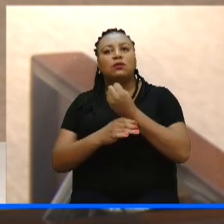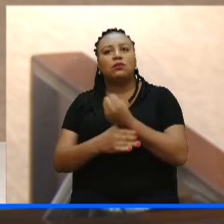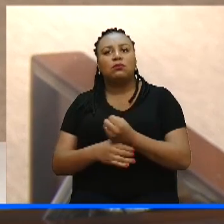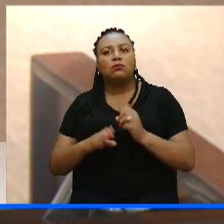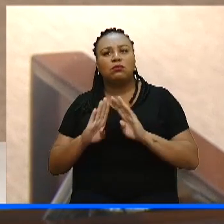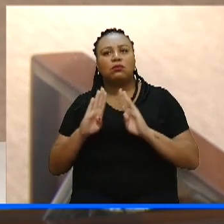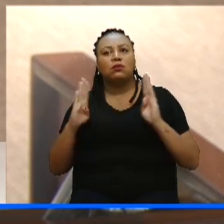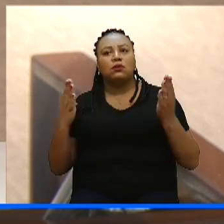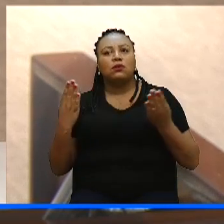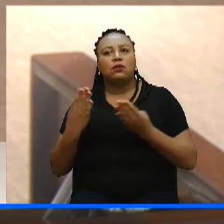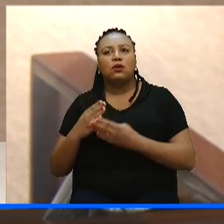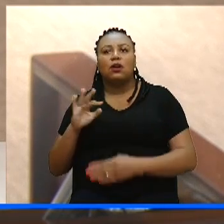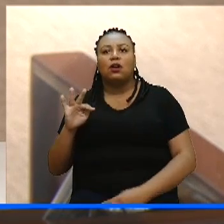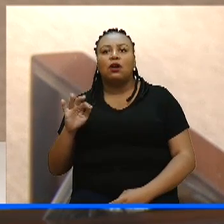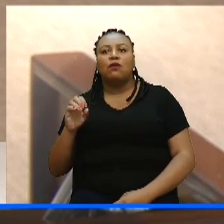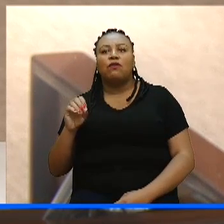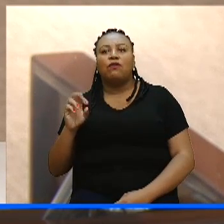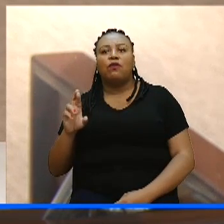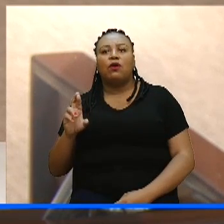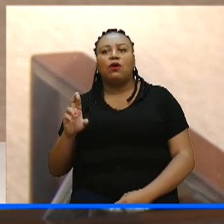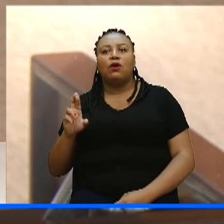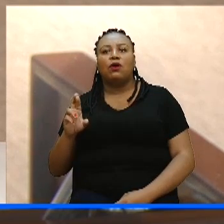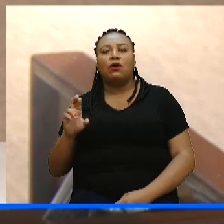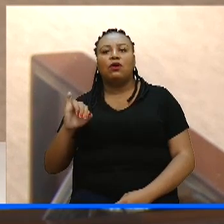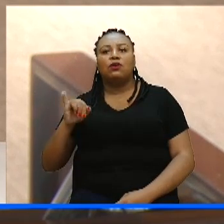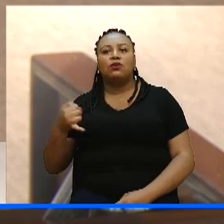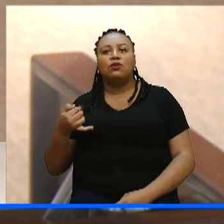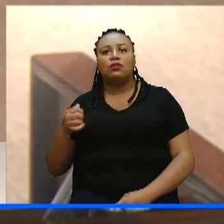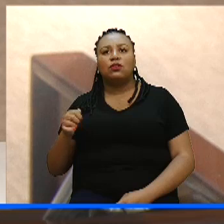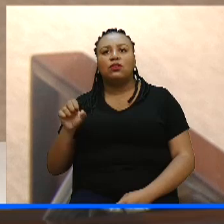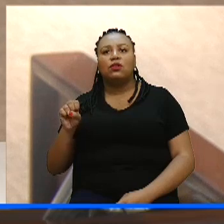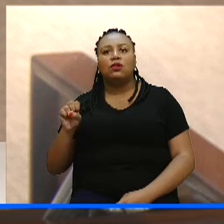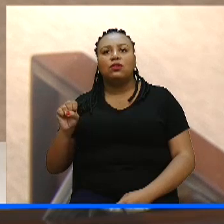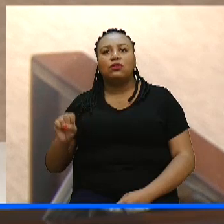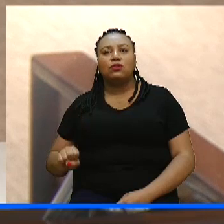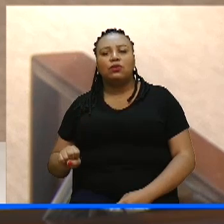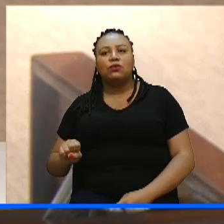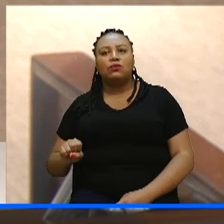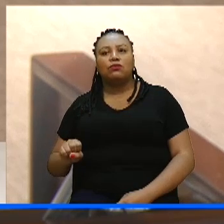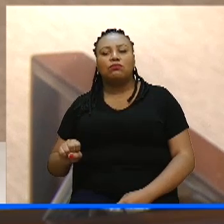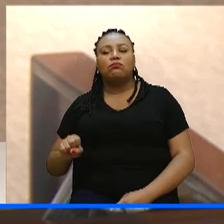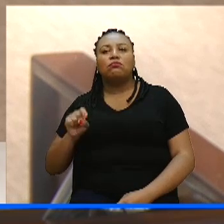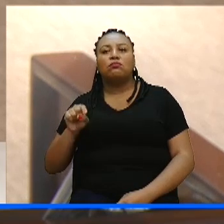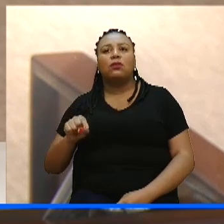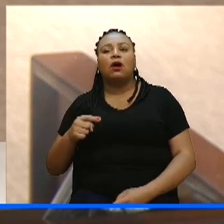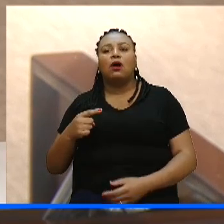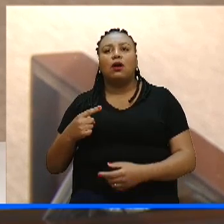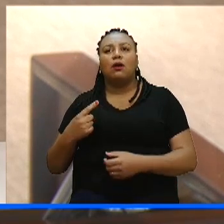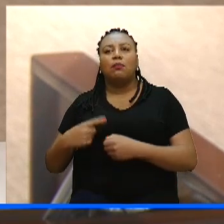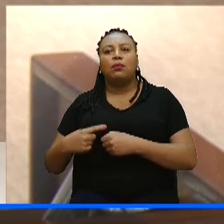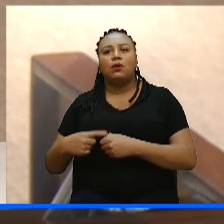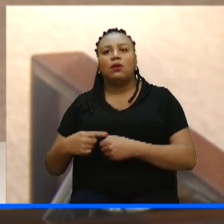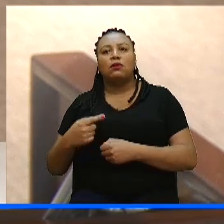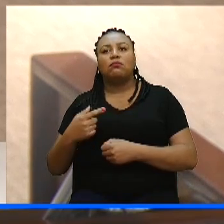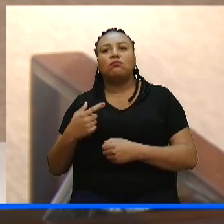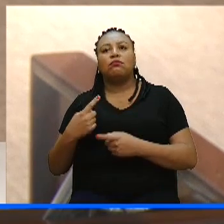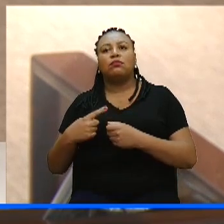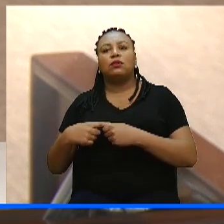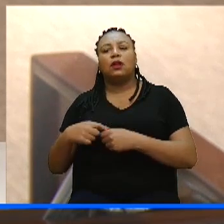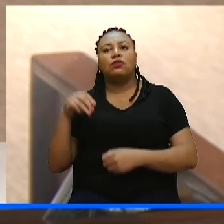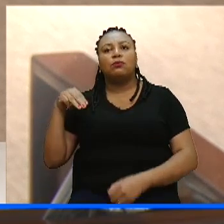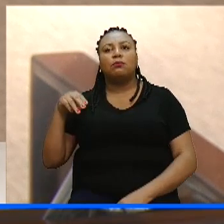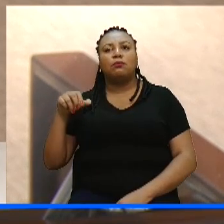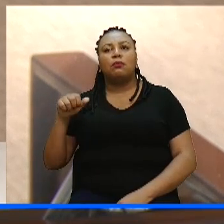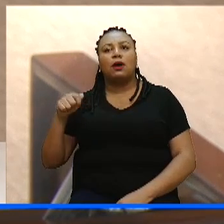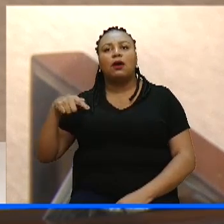forja sul município de maquiné tendo em vista que os responsáveis não responderam à solicitação ea e de